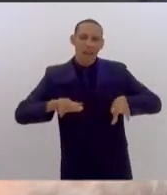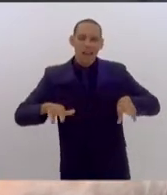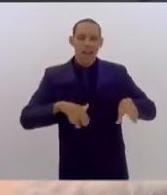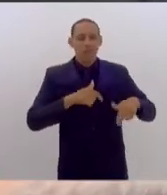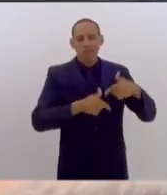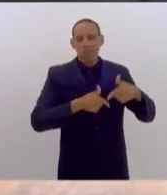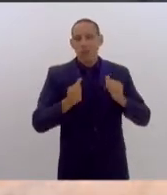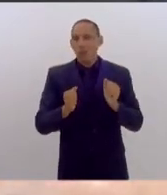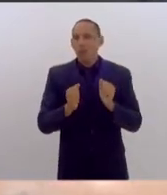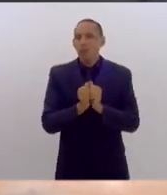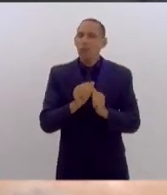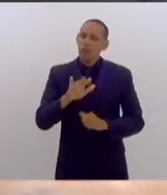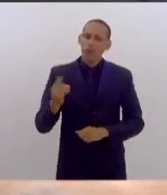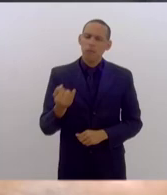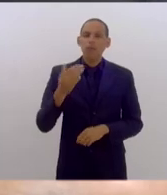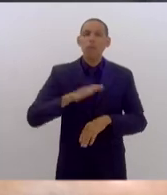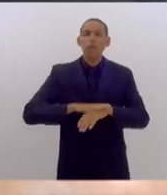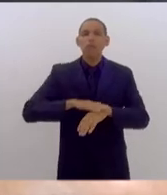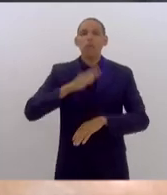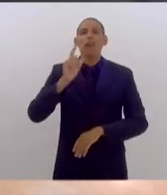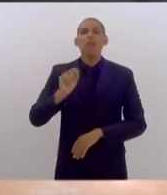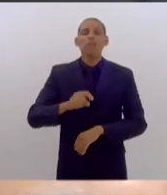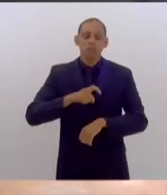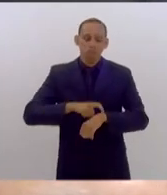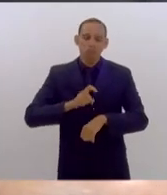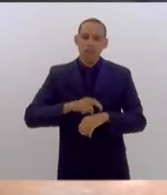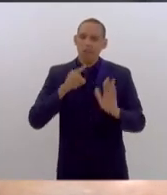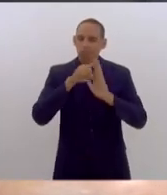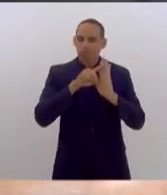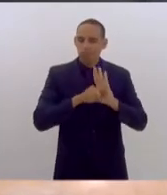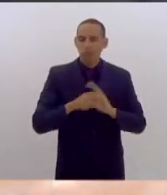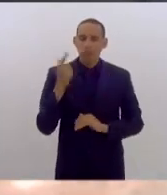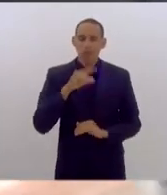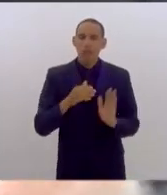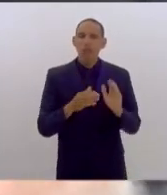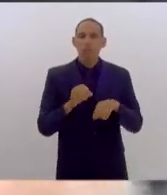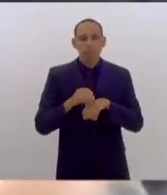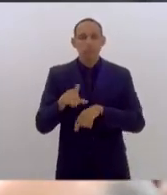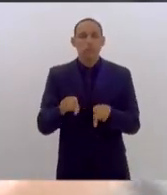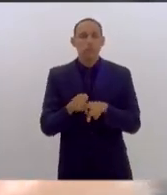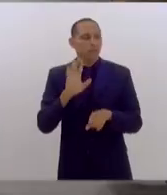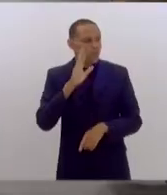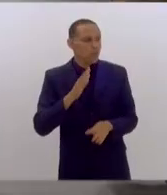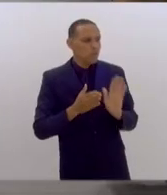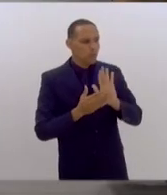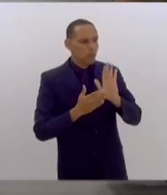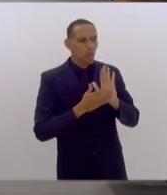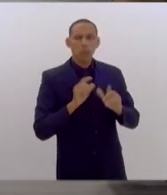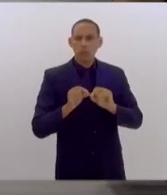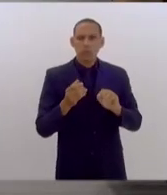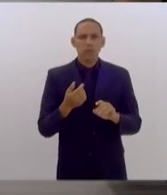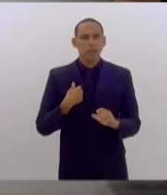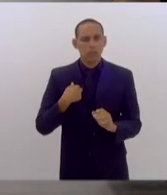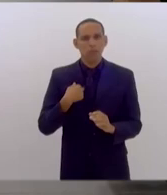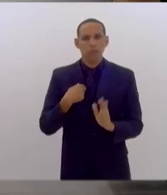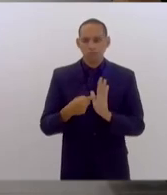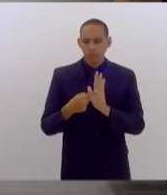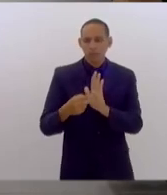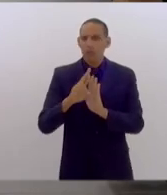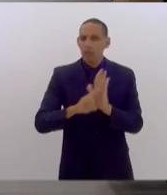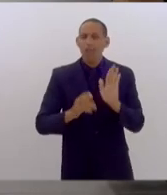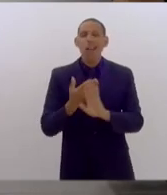mas acho importante que tem mais um tempo para poder analisar e propor algumas sugestões assim eu queria propor que a gente é que eu fazer de fazer